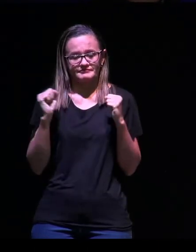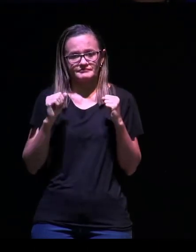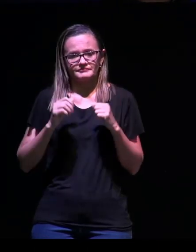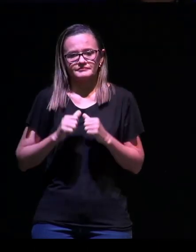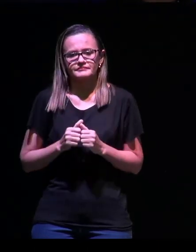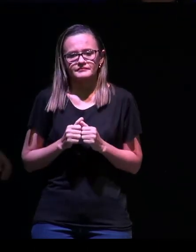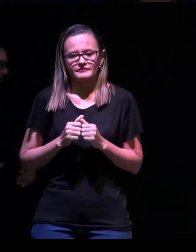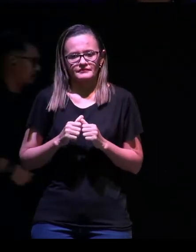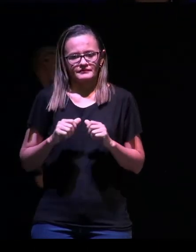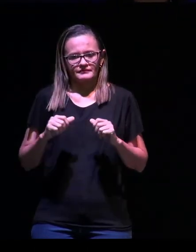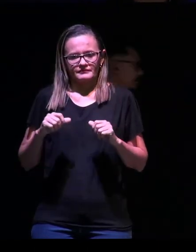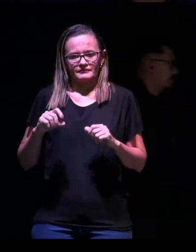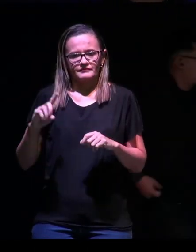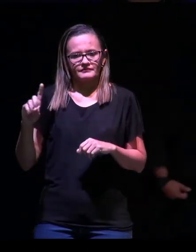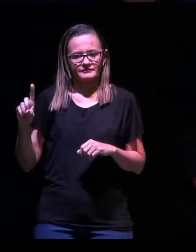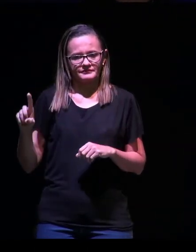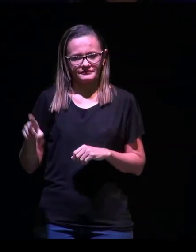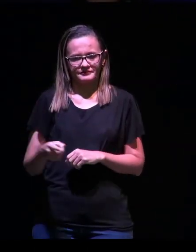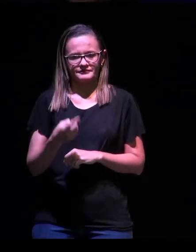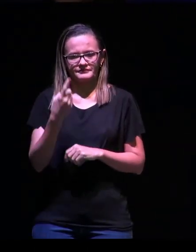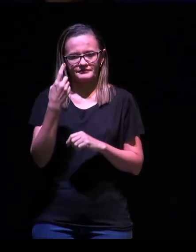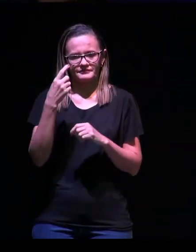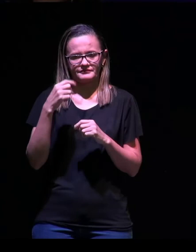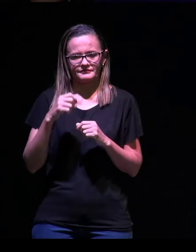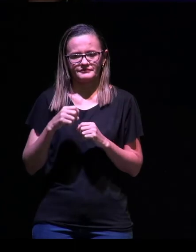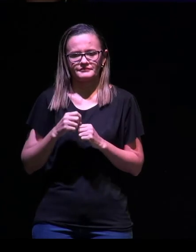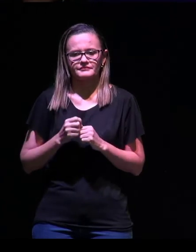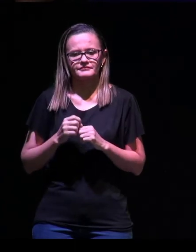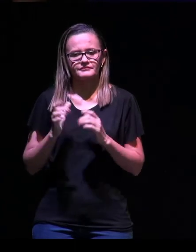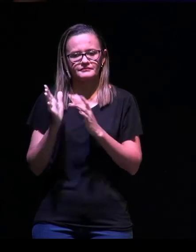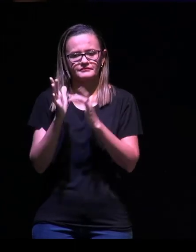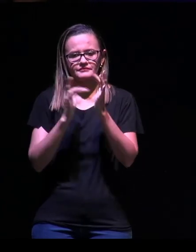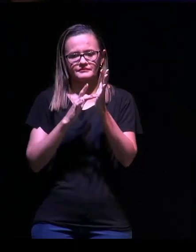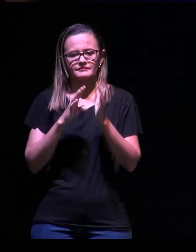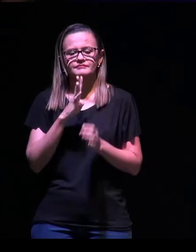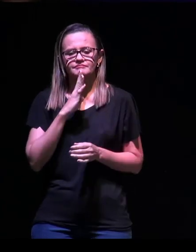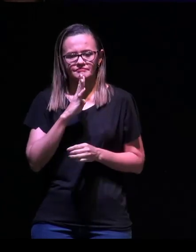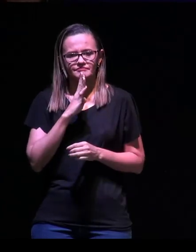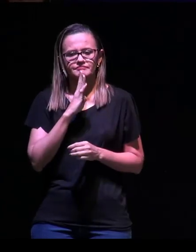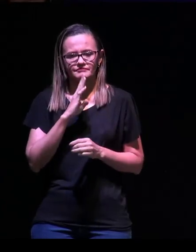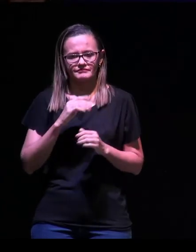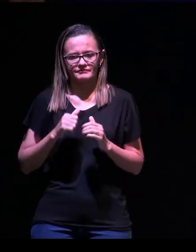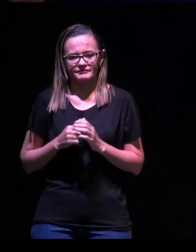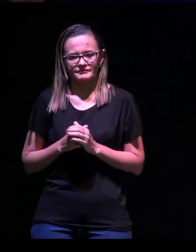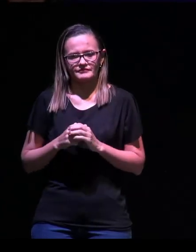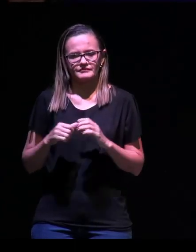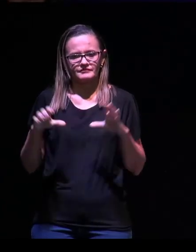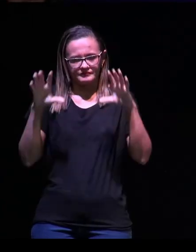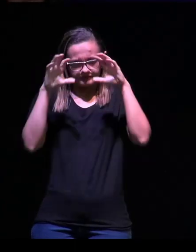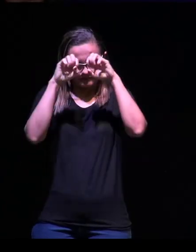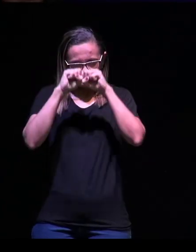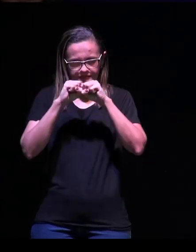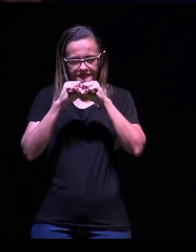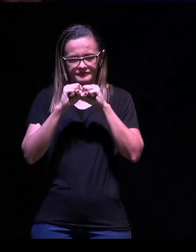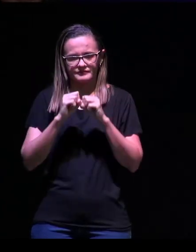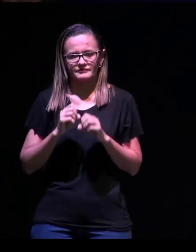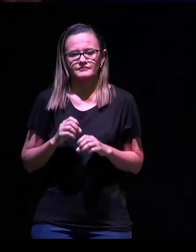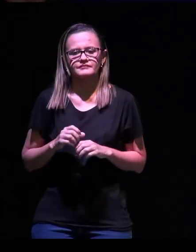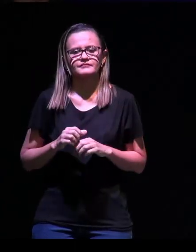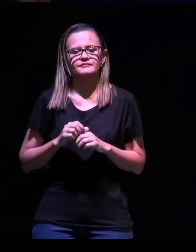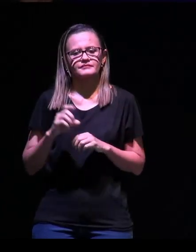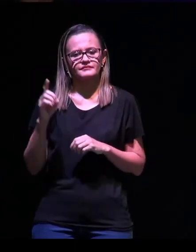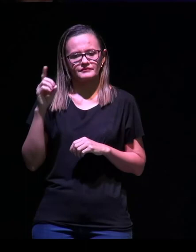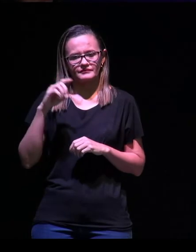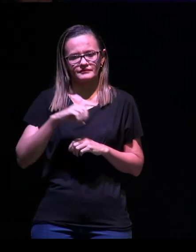um dia conhecido do Senhor. Não haverá separação entre dia e noite, pois mesmo depois de